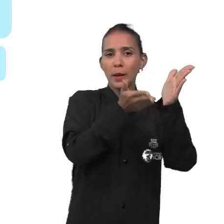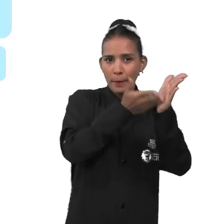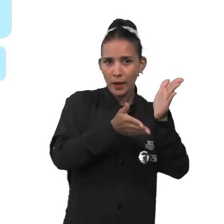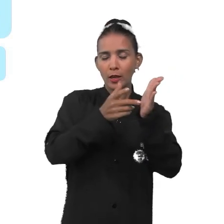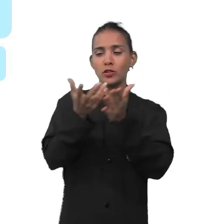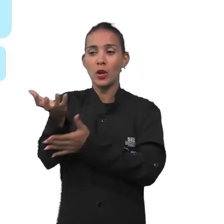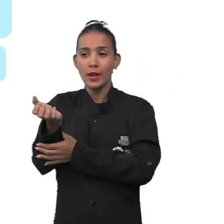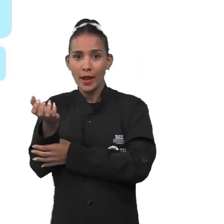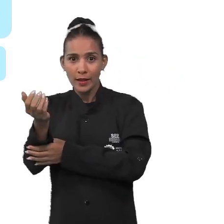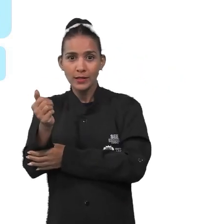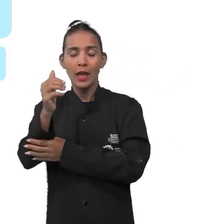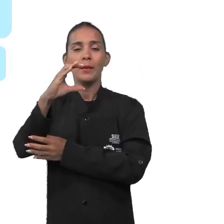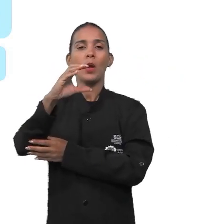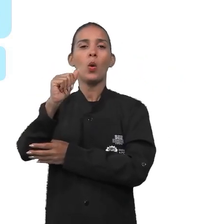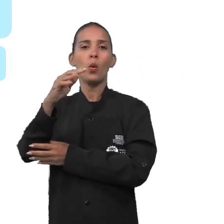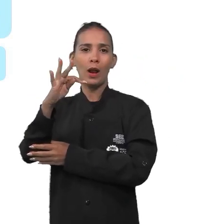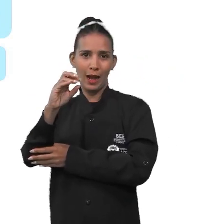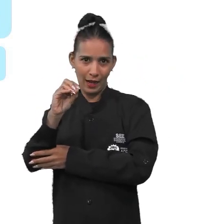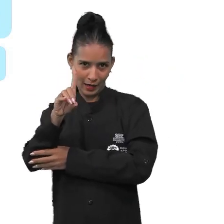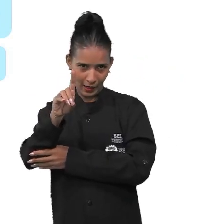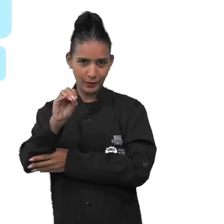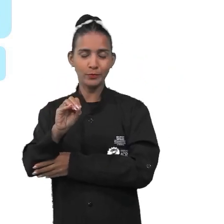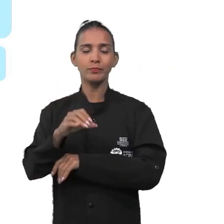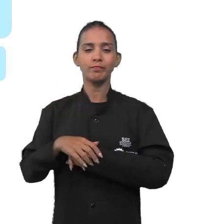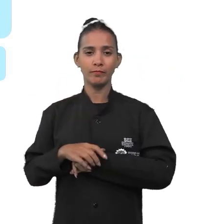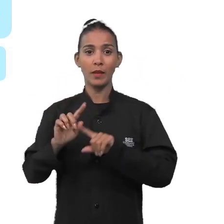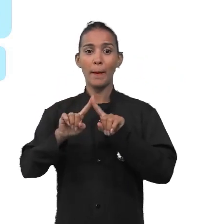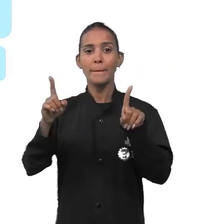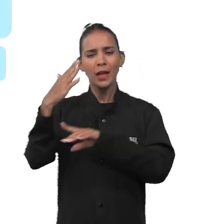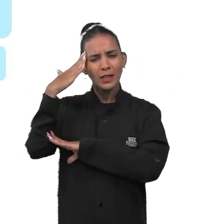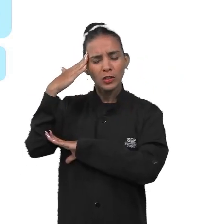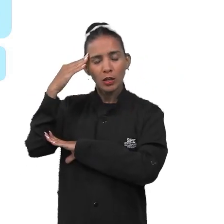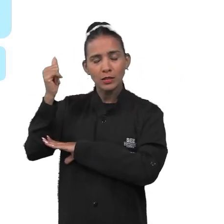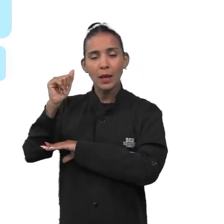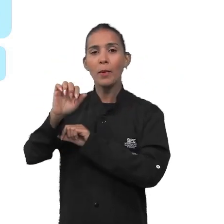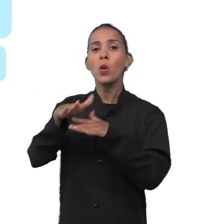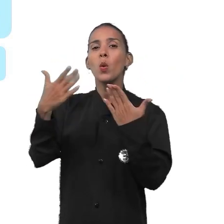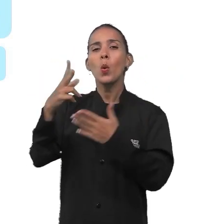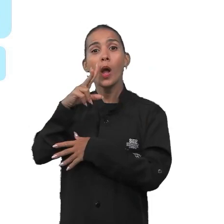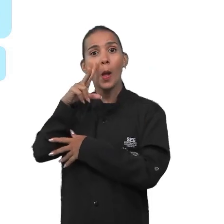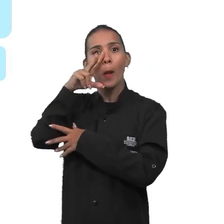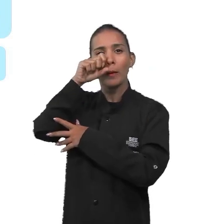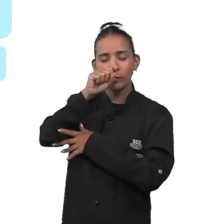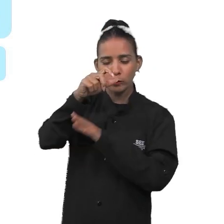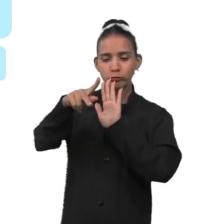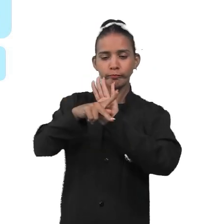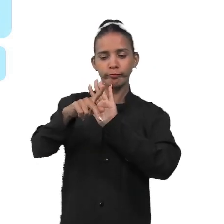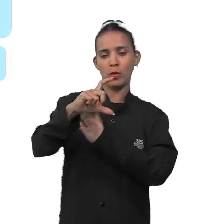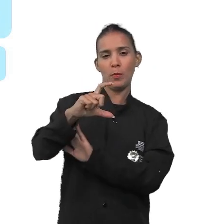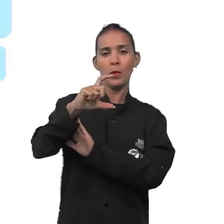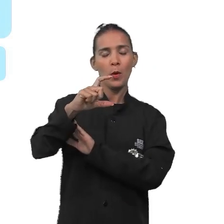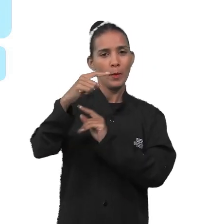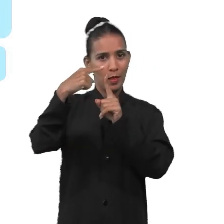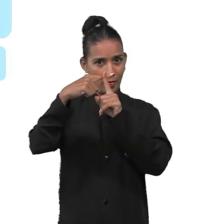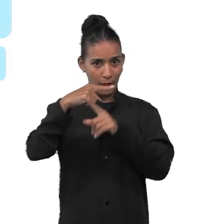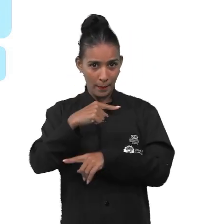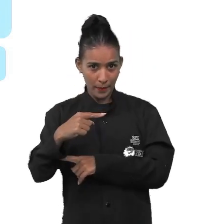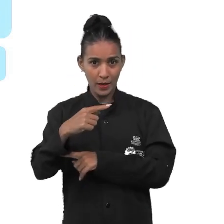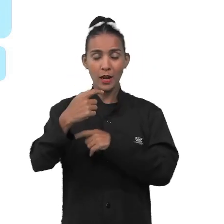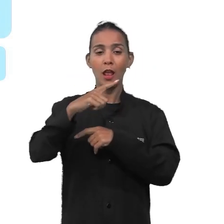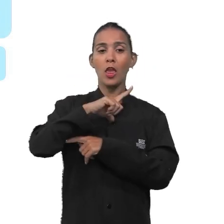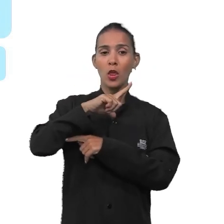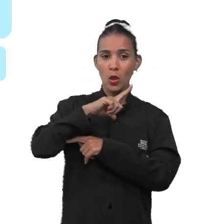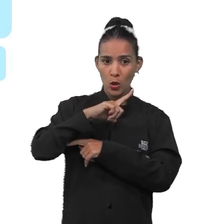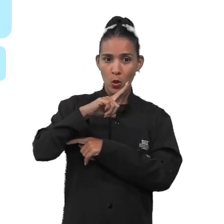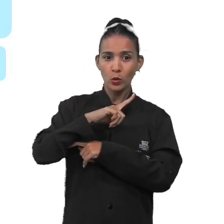perfeito? Para saber esse potencial de uma pilha, nós precisamos fazer o seguinte, ó. Eu tenho o potencial do